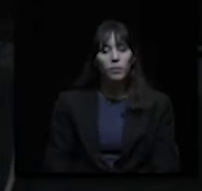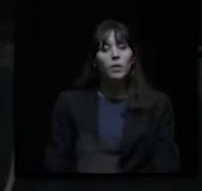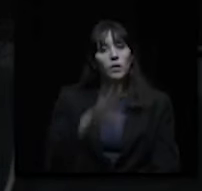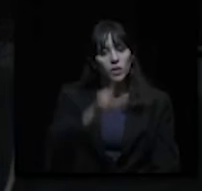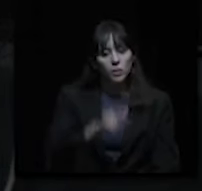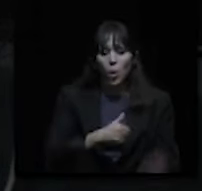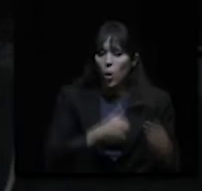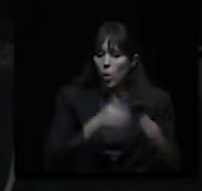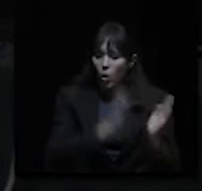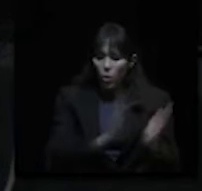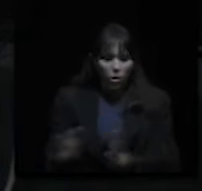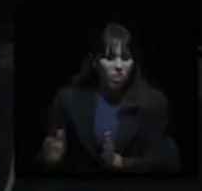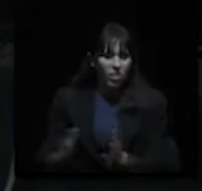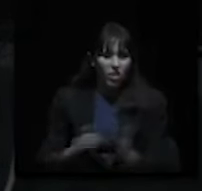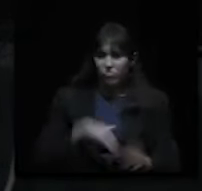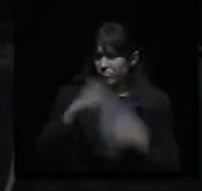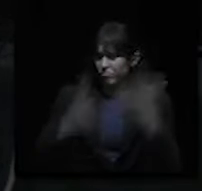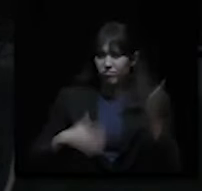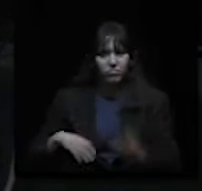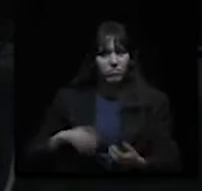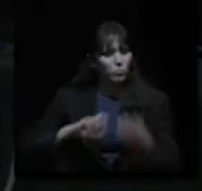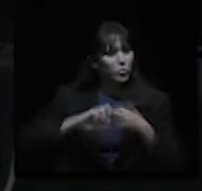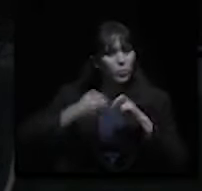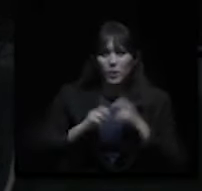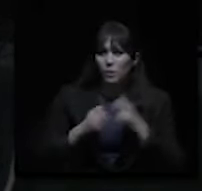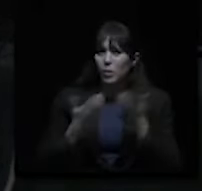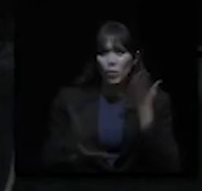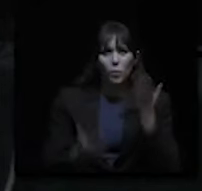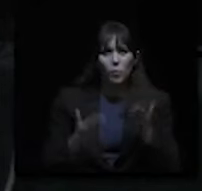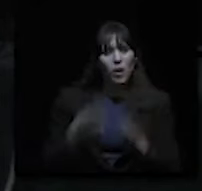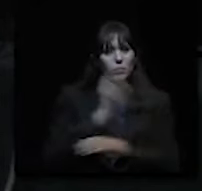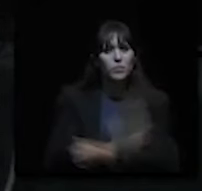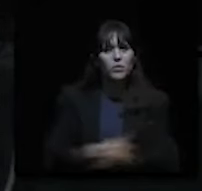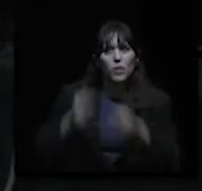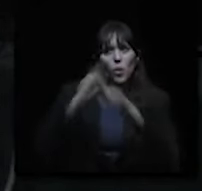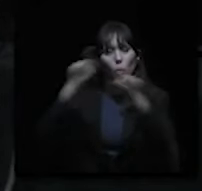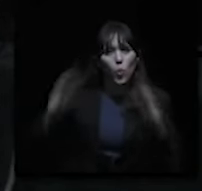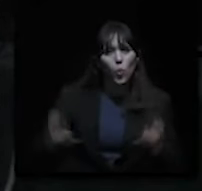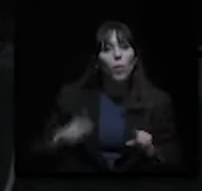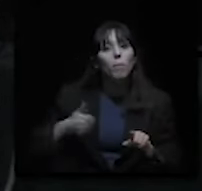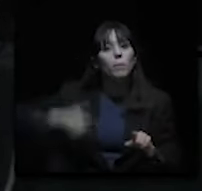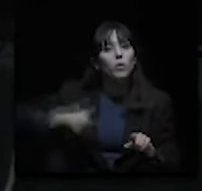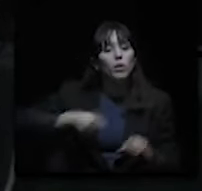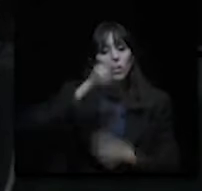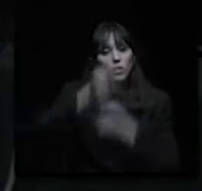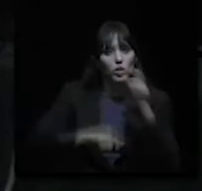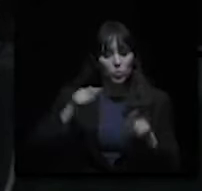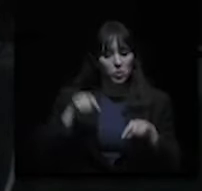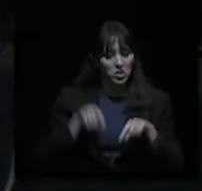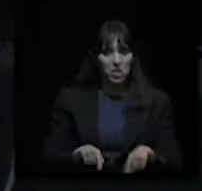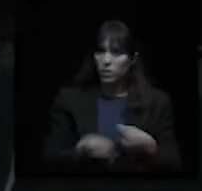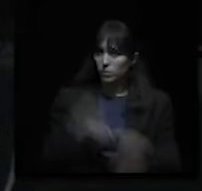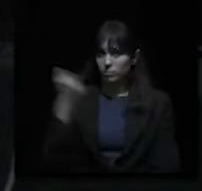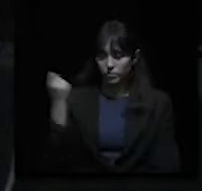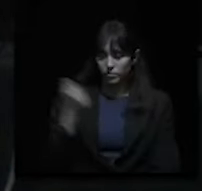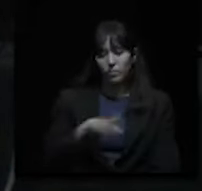mais desorganizada e desordenada, em completo contraciclo com o que está a ser feito em tantas outras capitais, onde se está a dar prioridade às pessoas. Em